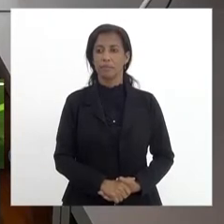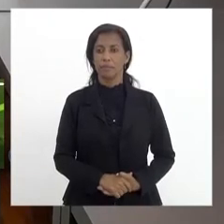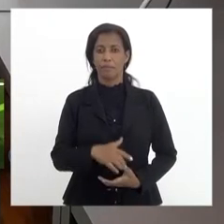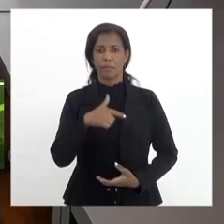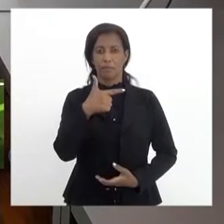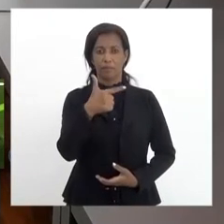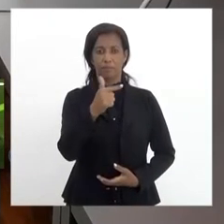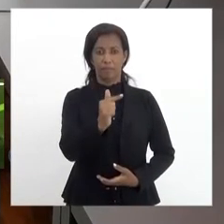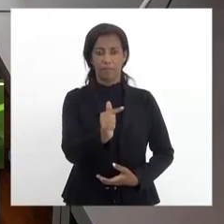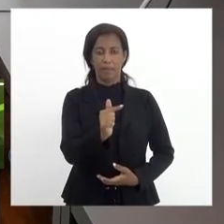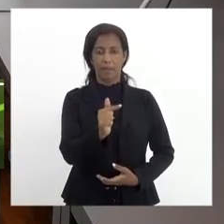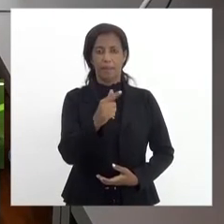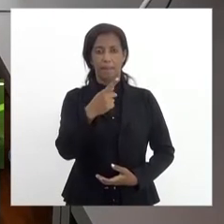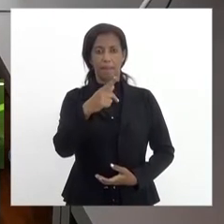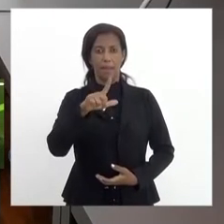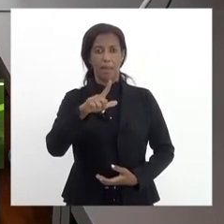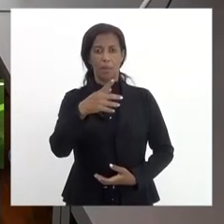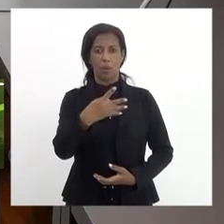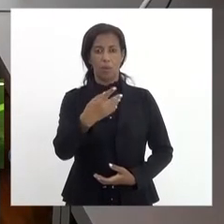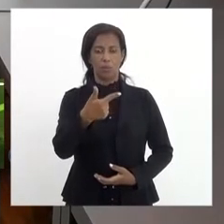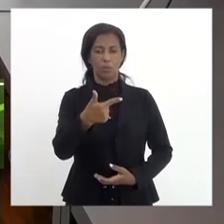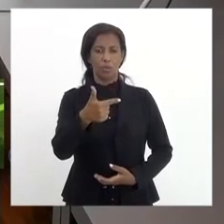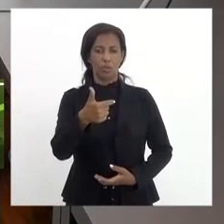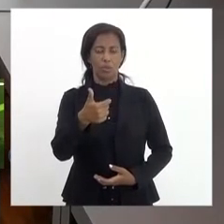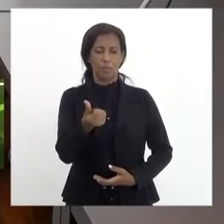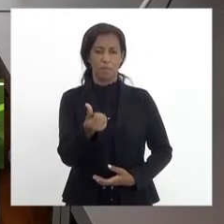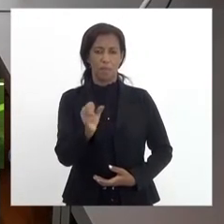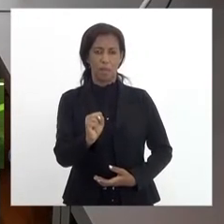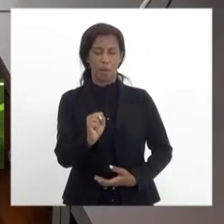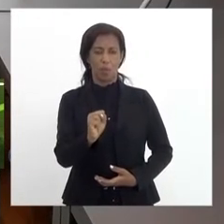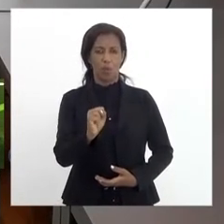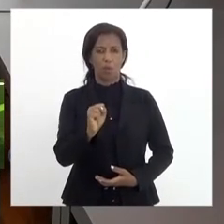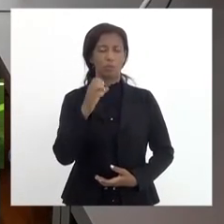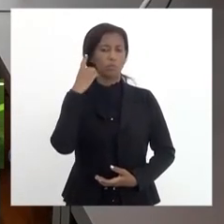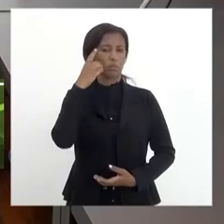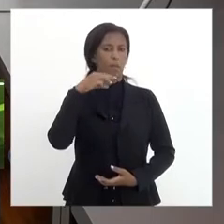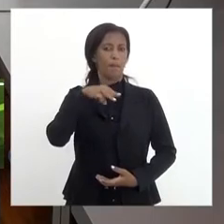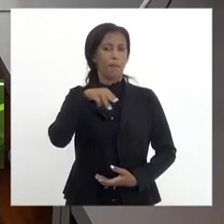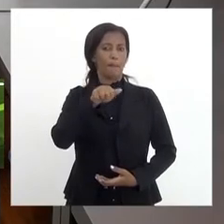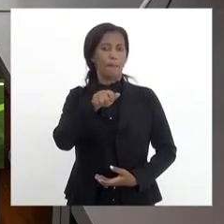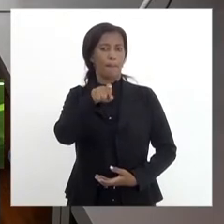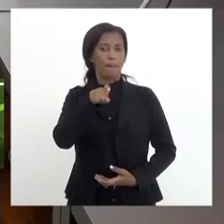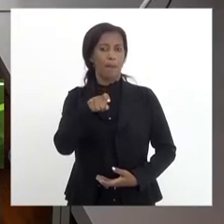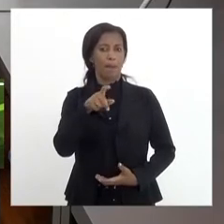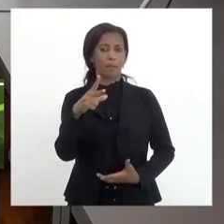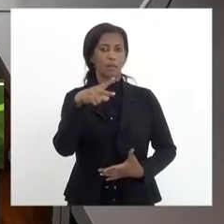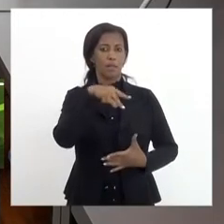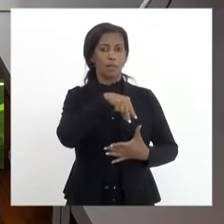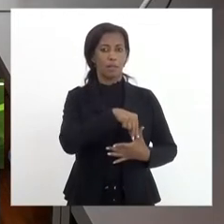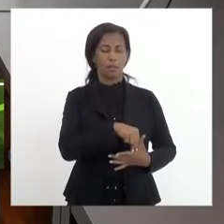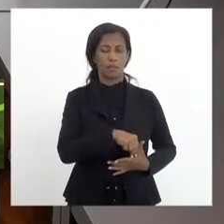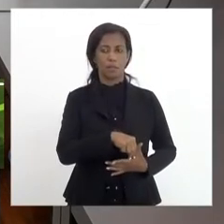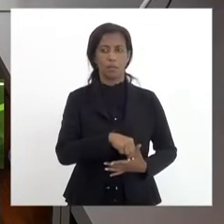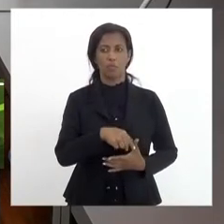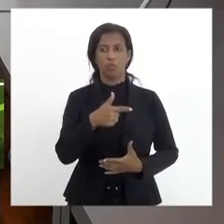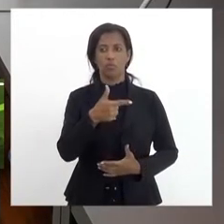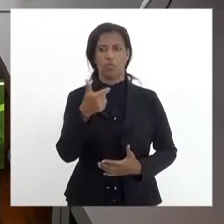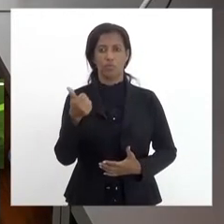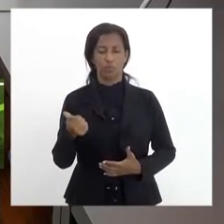27... Projeto de lei 4268-2021, autoria do deputado Marcos Lemos, o parecer pela anexação PL 3698 de